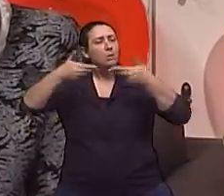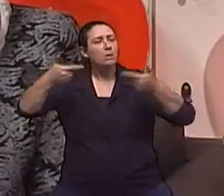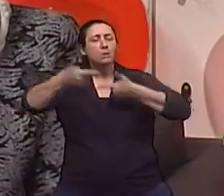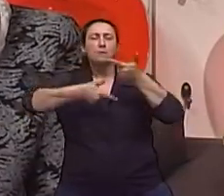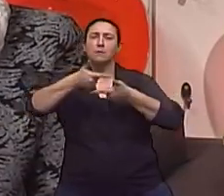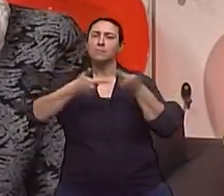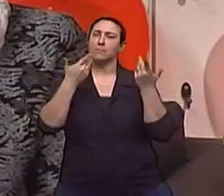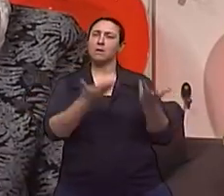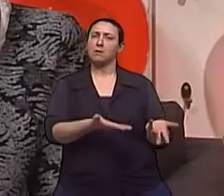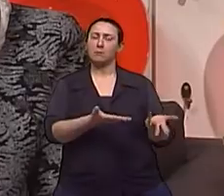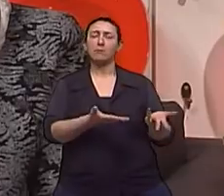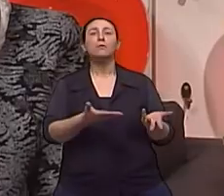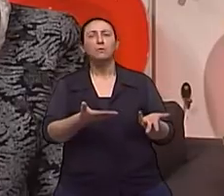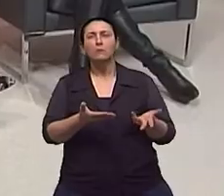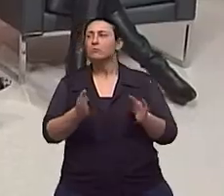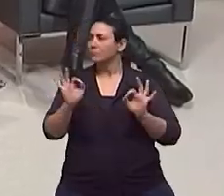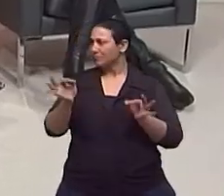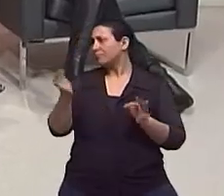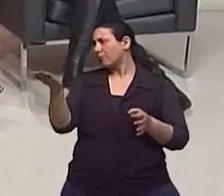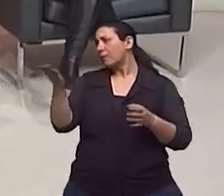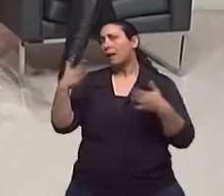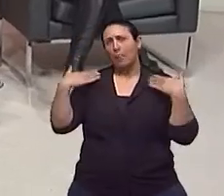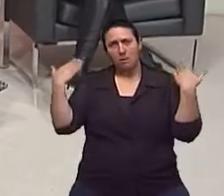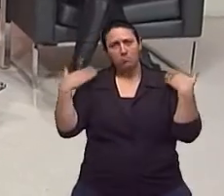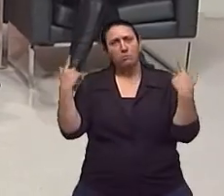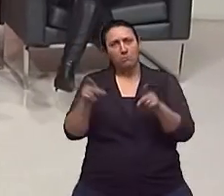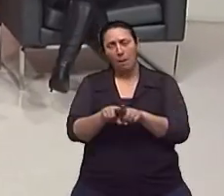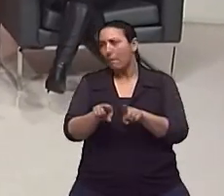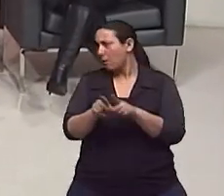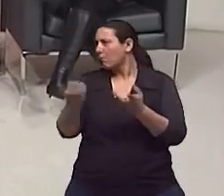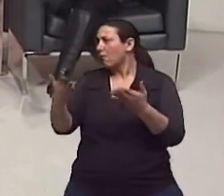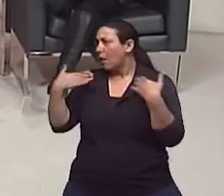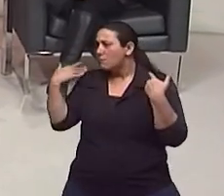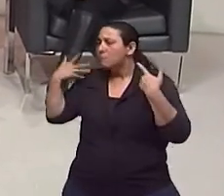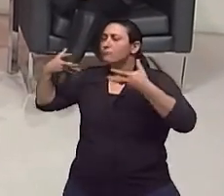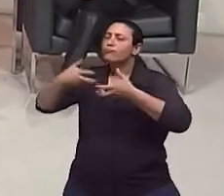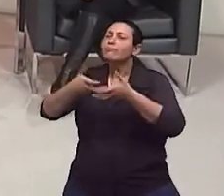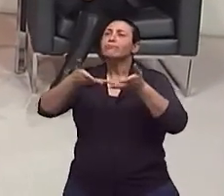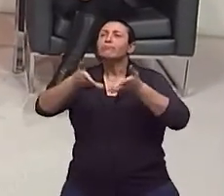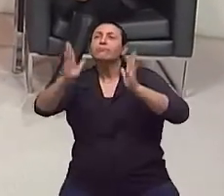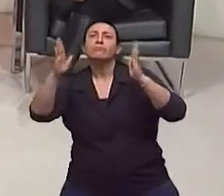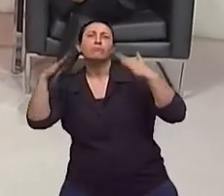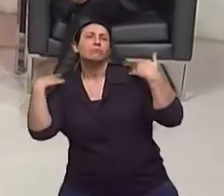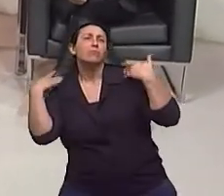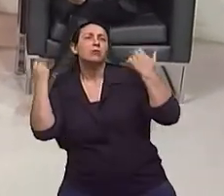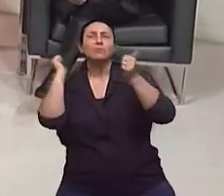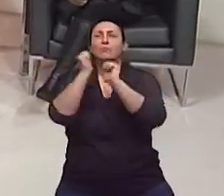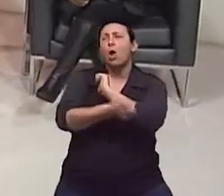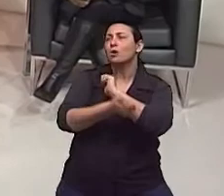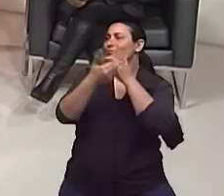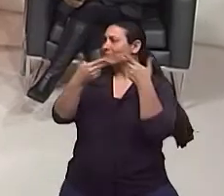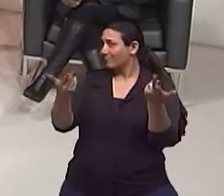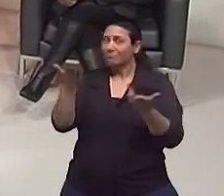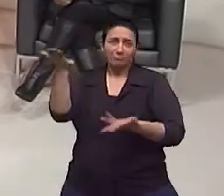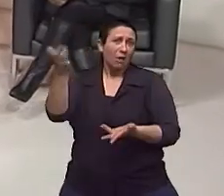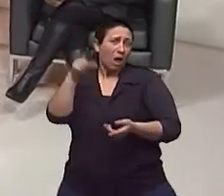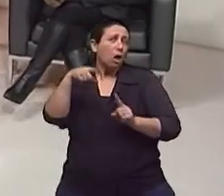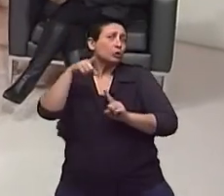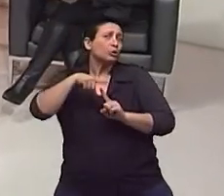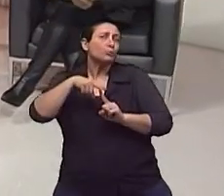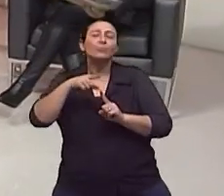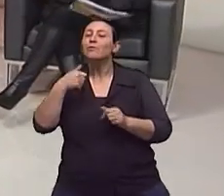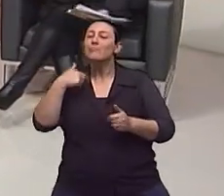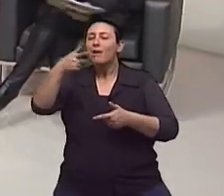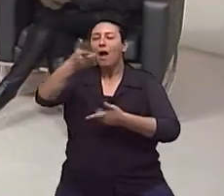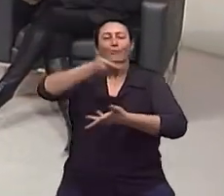melhores serviços para elas e o lazer é um deles né e o que é um tipo de lazer o que eles fizeram com ela tem uma figurinha exatamente o tipo de lazer